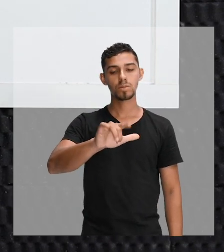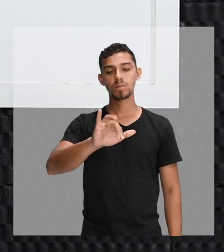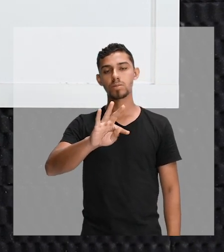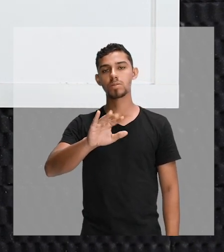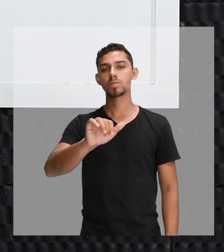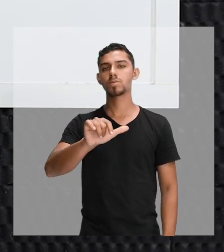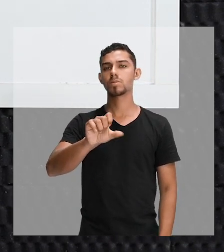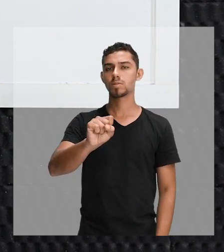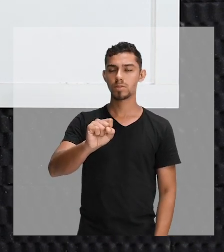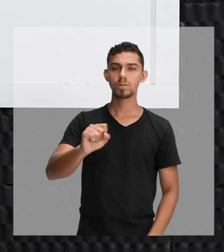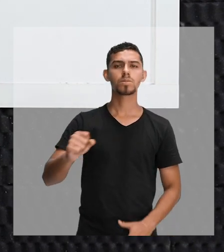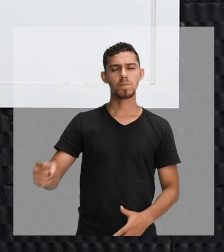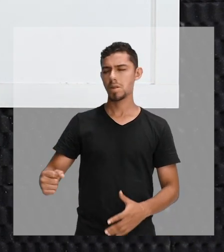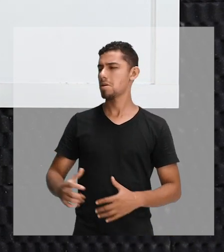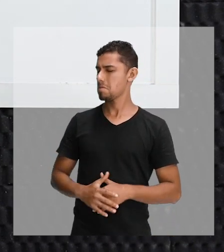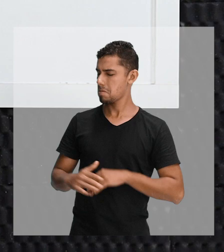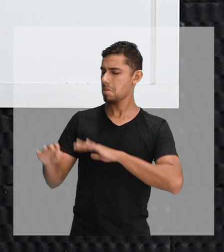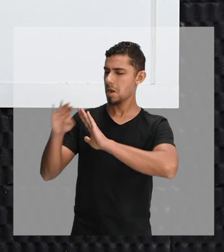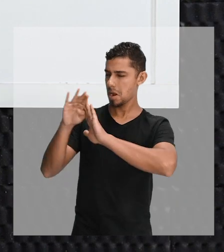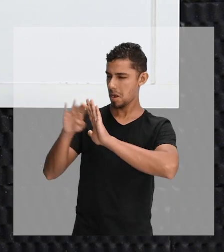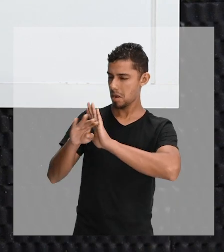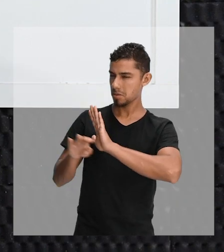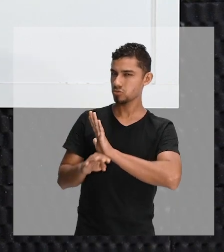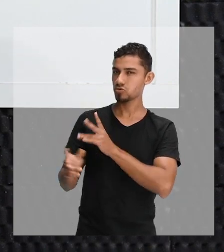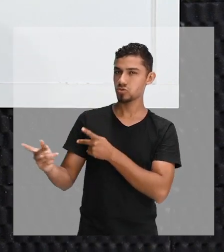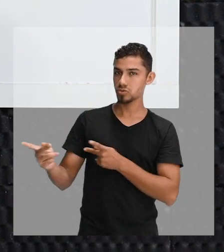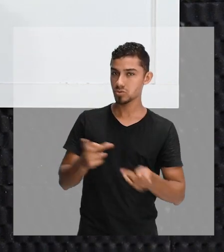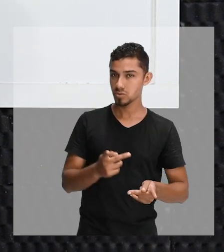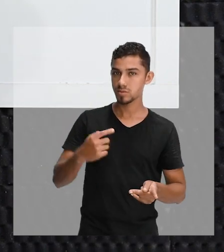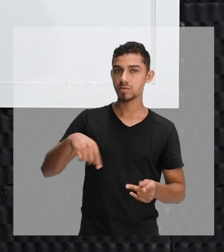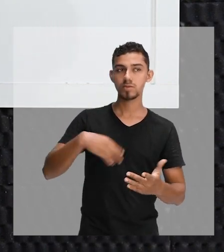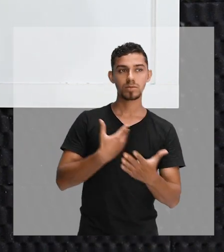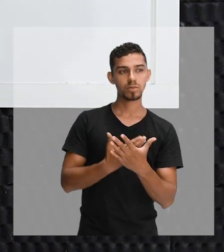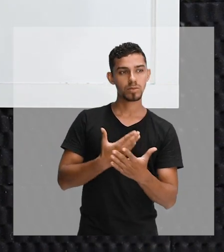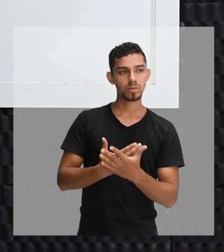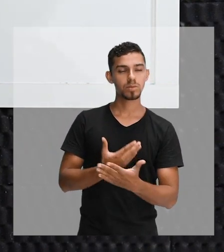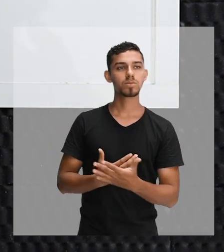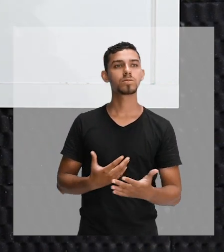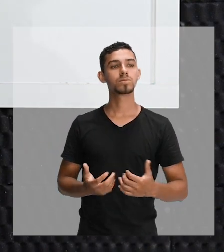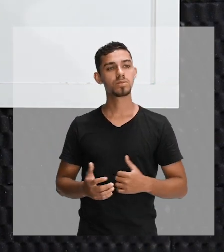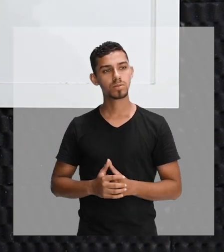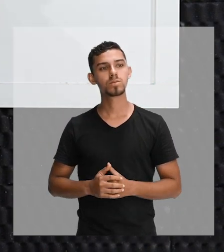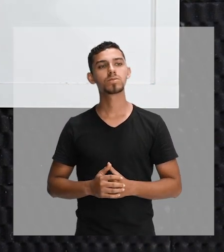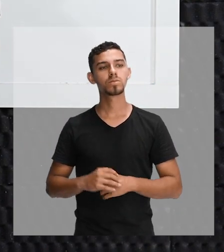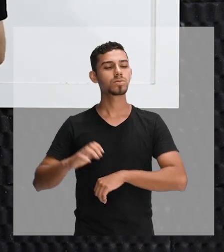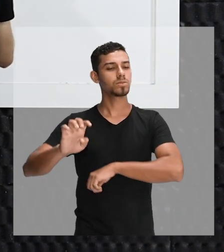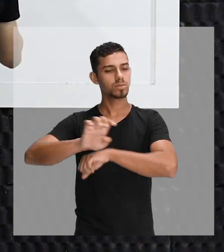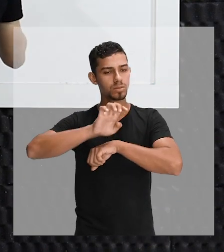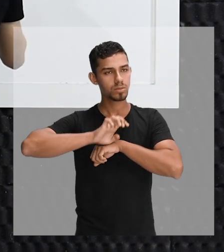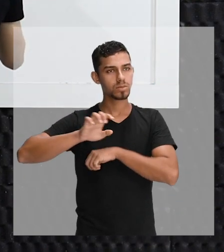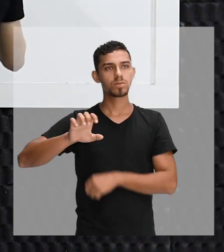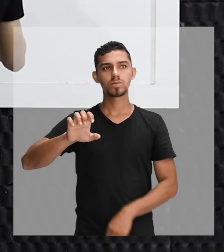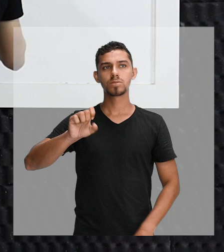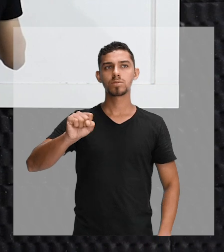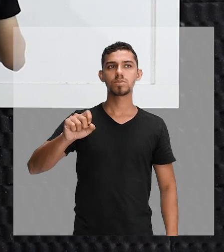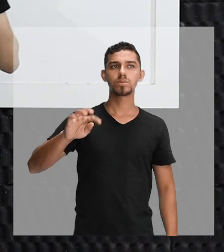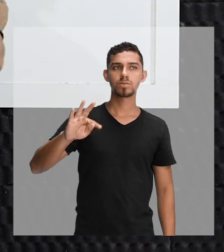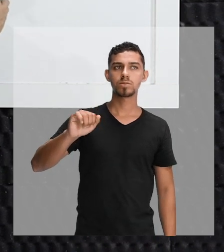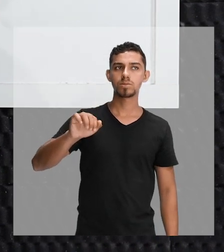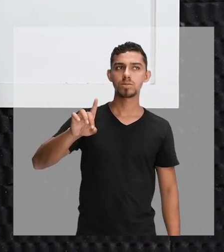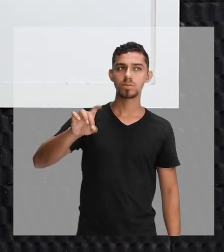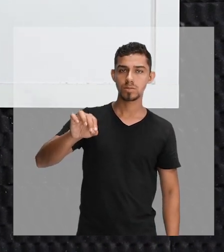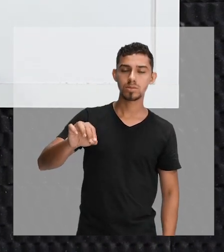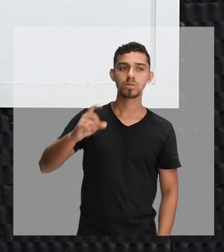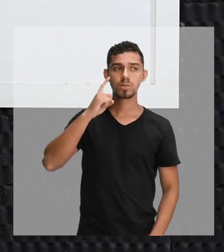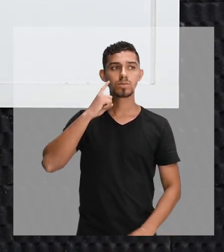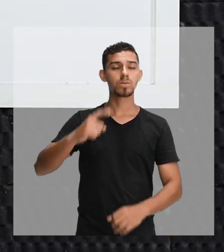assistir, está imperdível, viu? Planejada aí só para ti. Mas nós vamos ter esse Estado administrando as várias instituições que